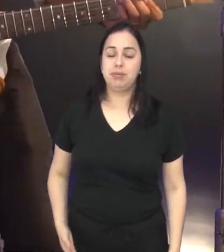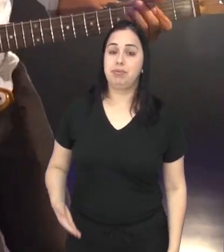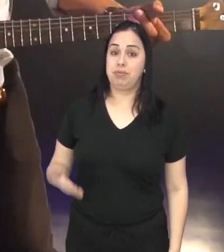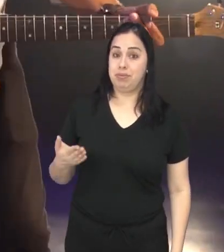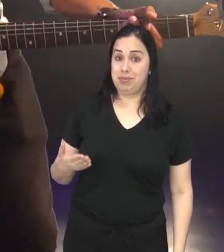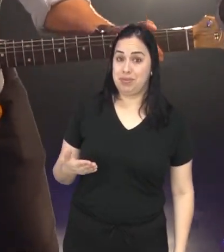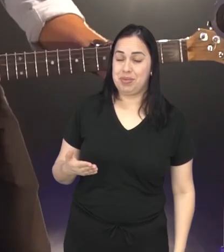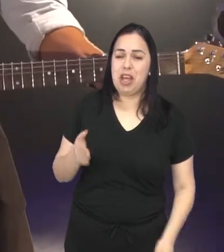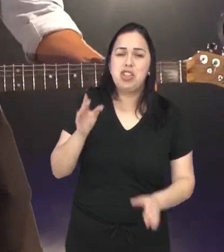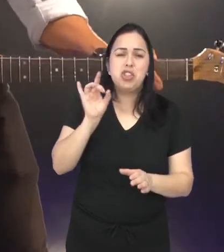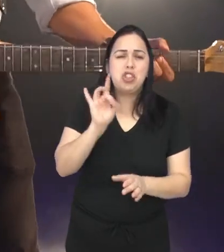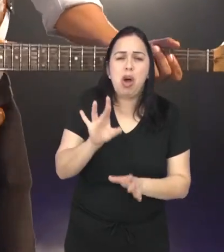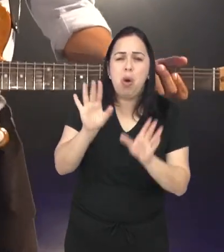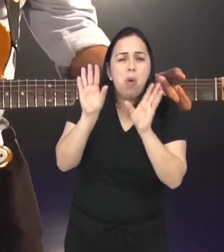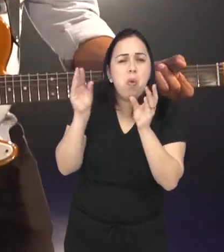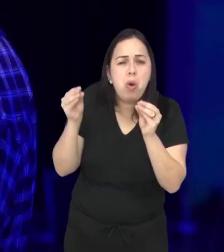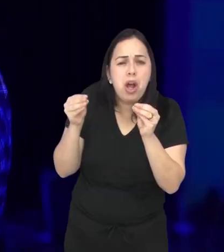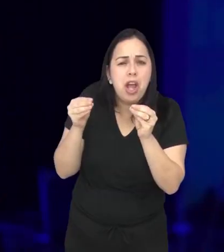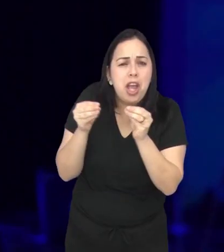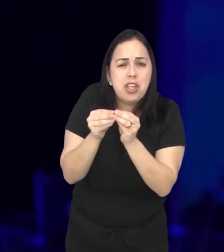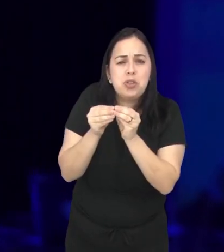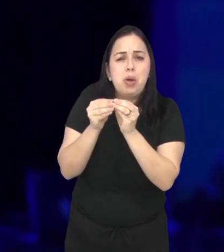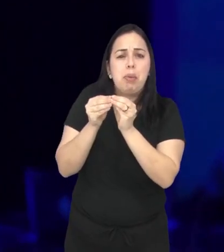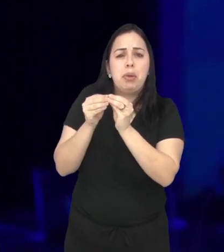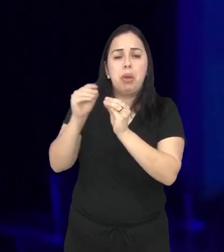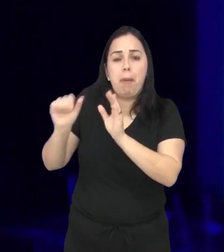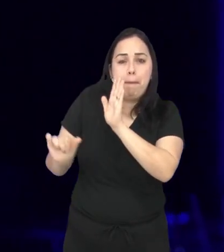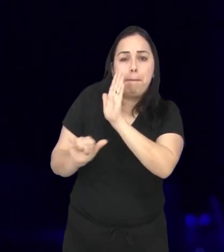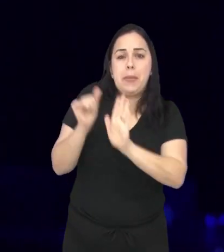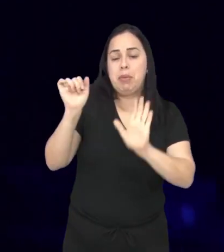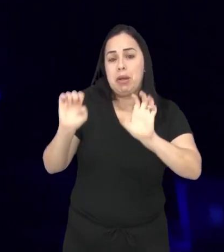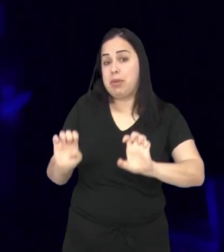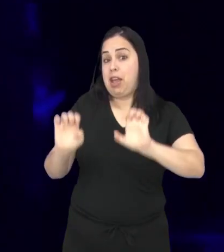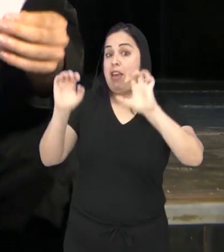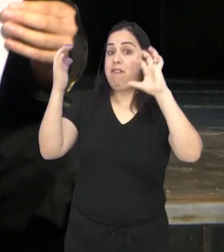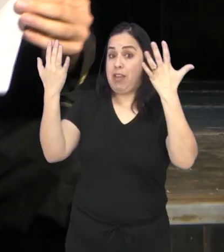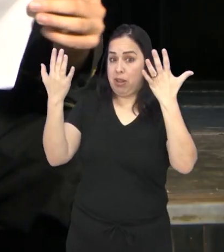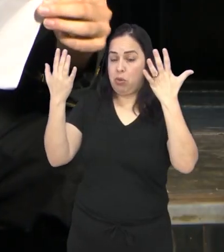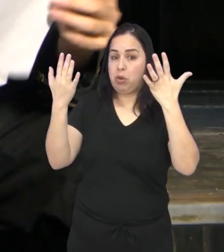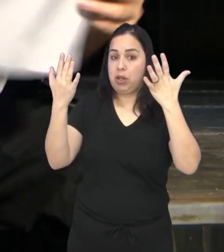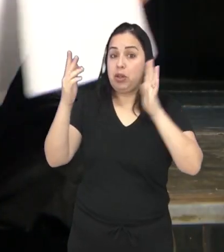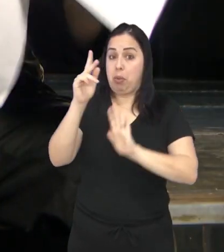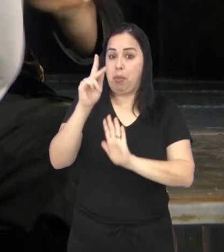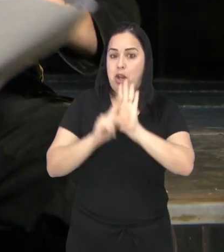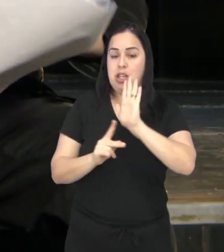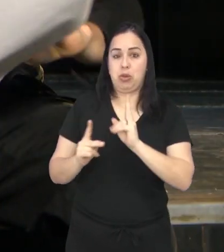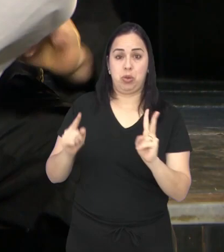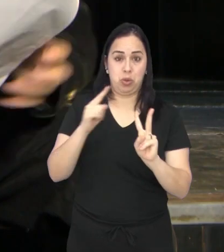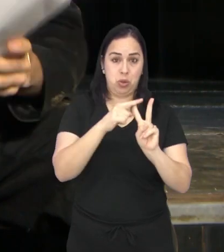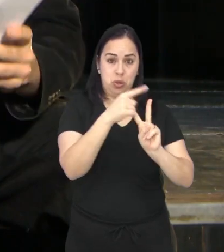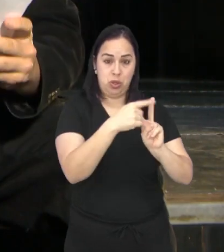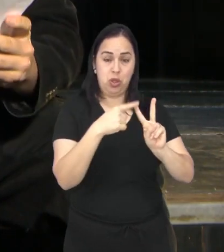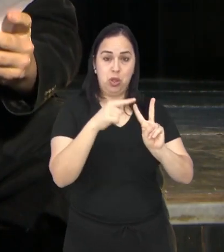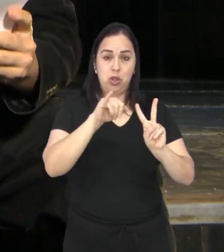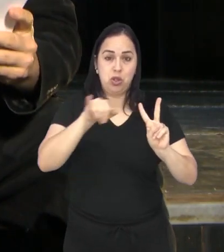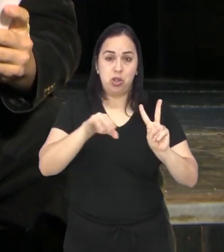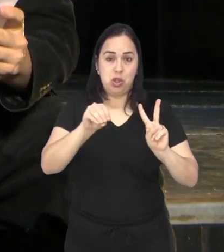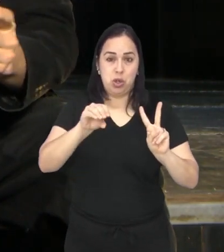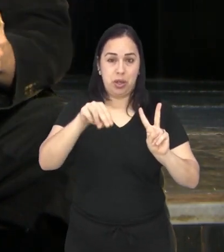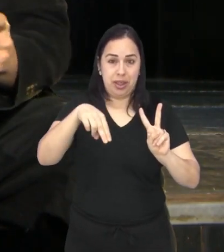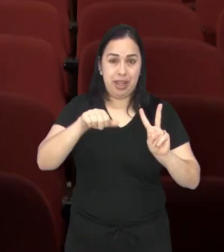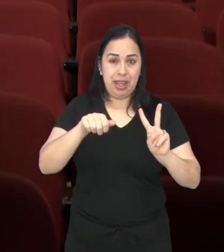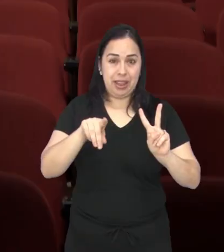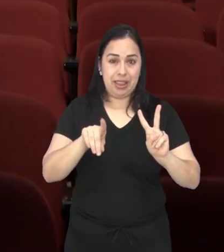Esse é só um trechinho do resultado da primeira edição do Start Music, um projeto idealizado pelo Jonatas e